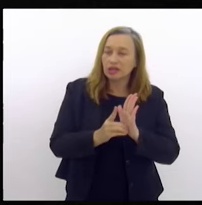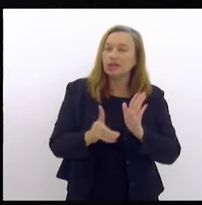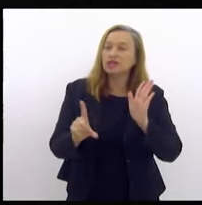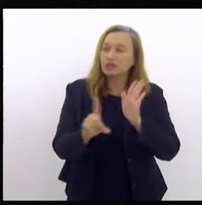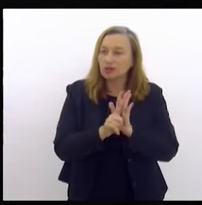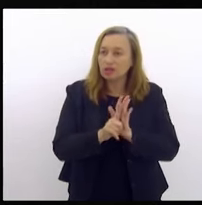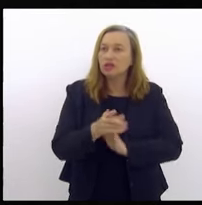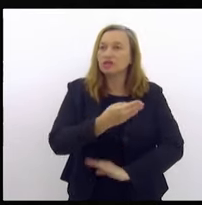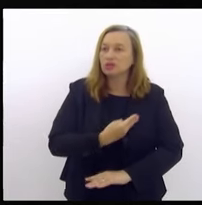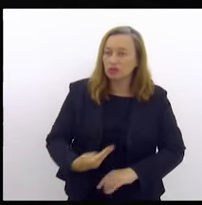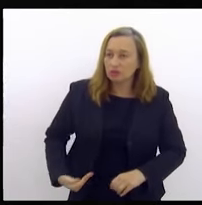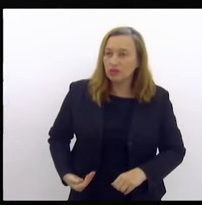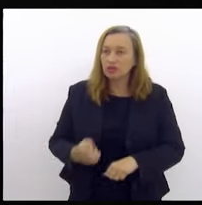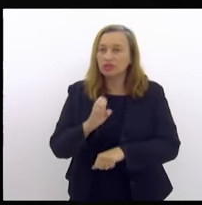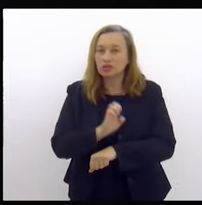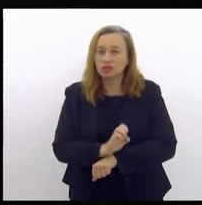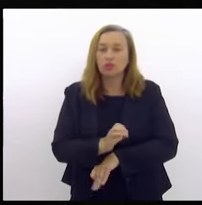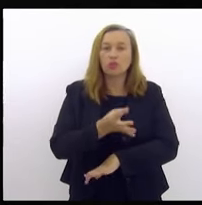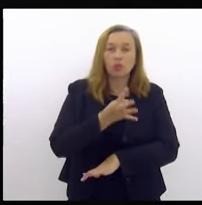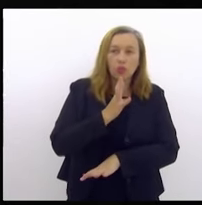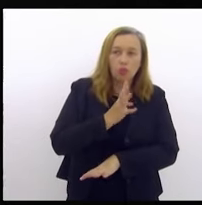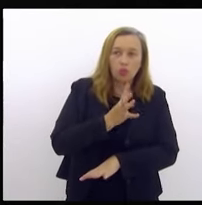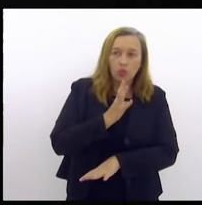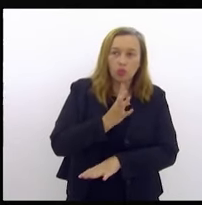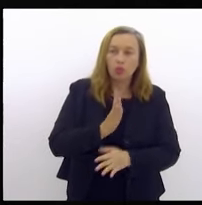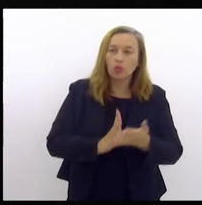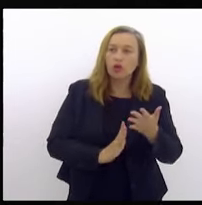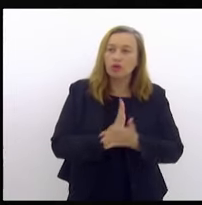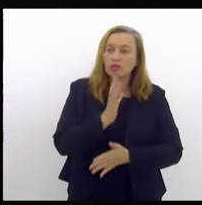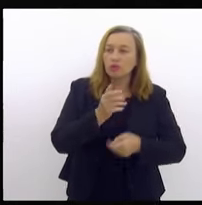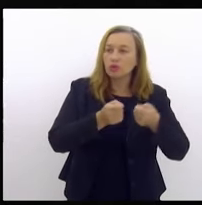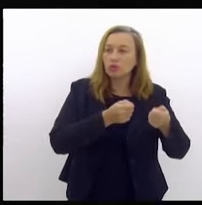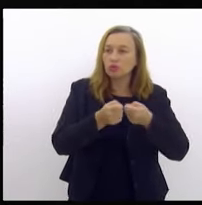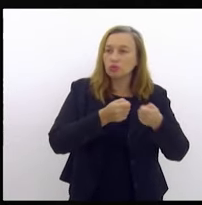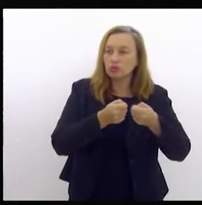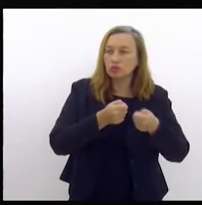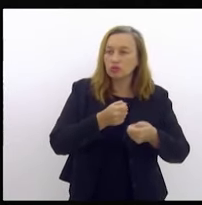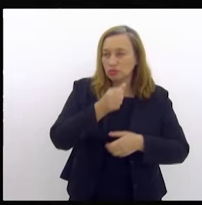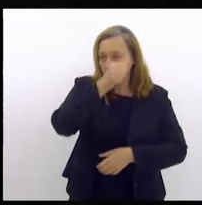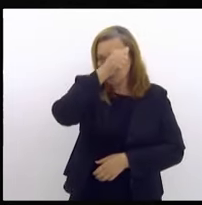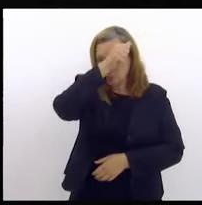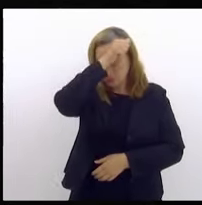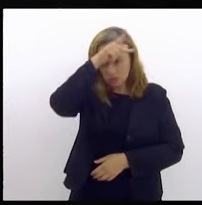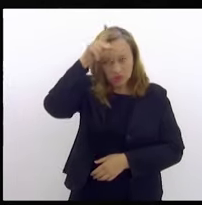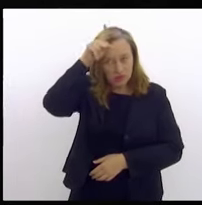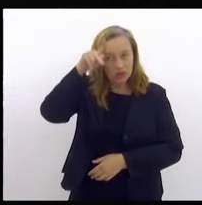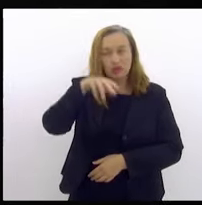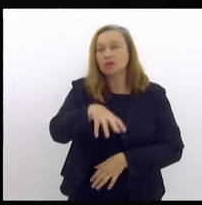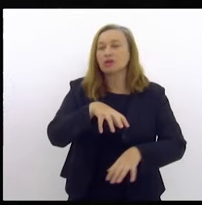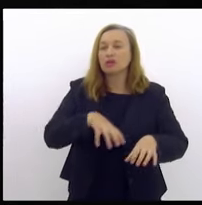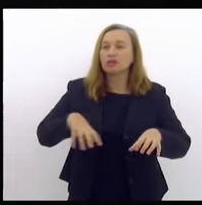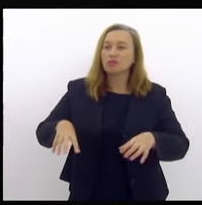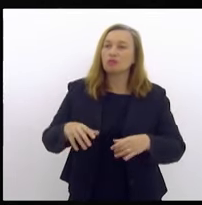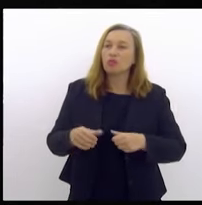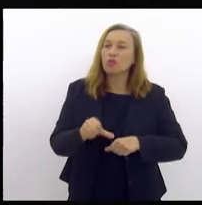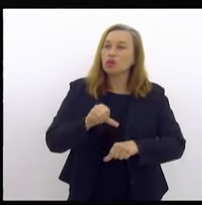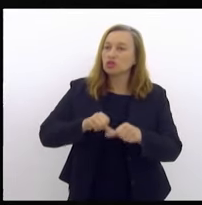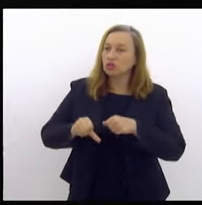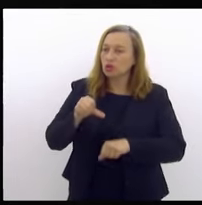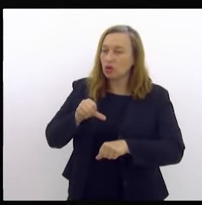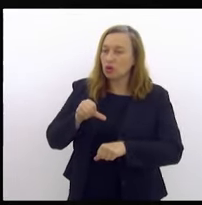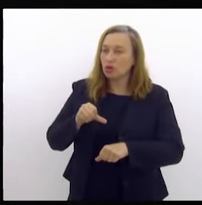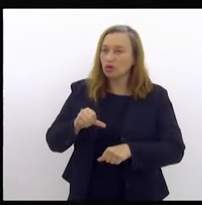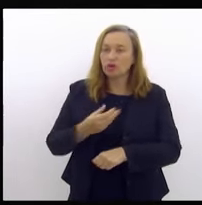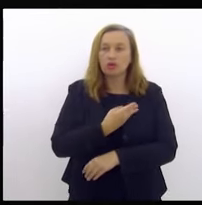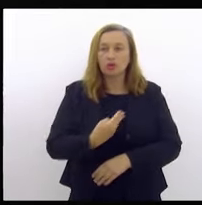do governo do Estado, forem reconhecidos no domínio municipal. Foi uma troca. O governo